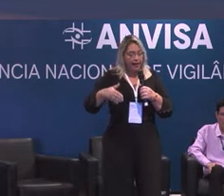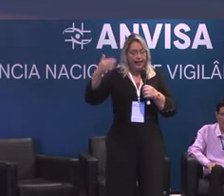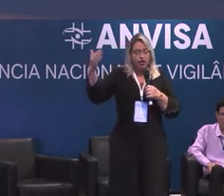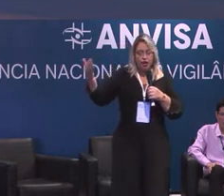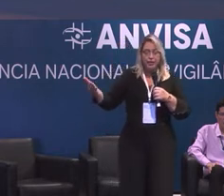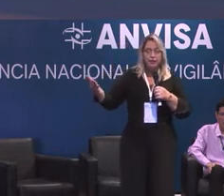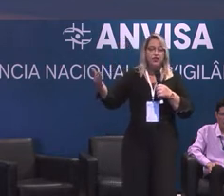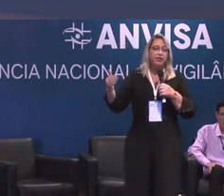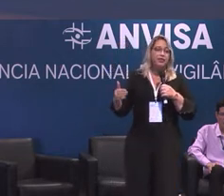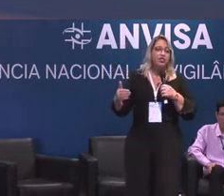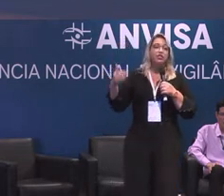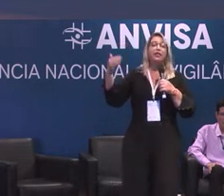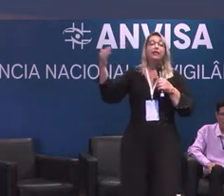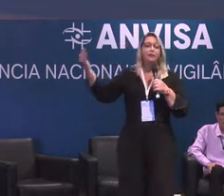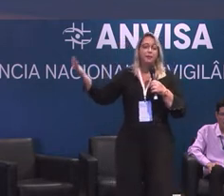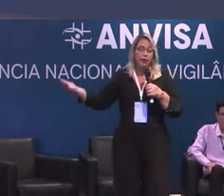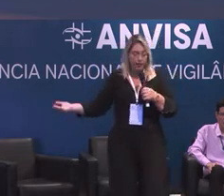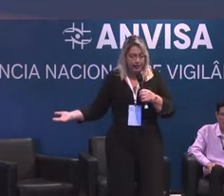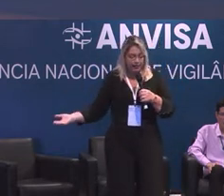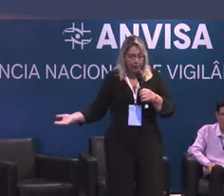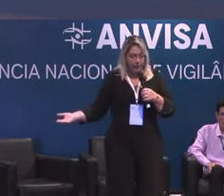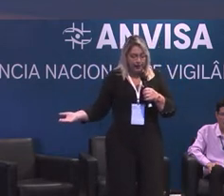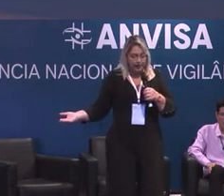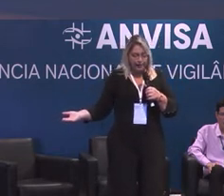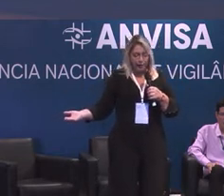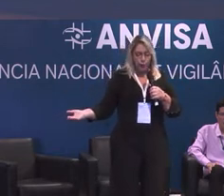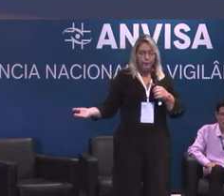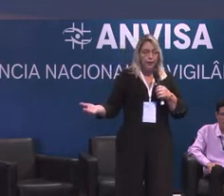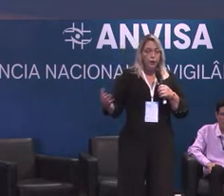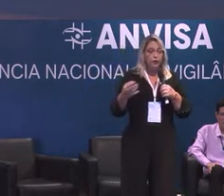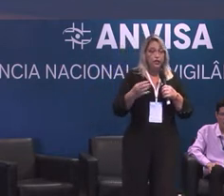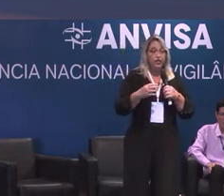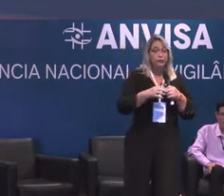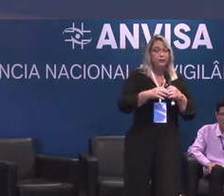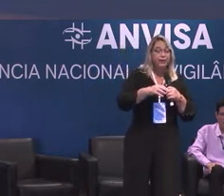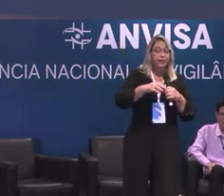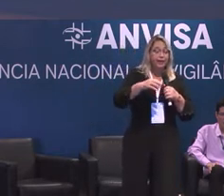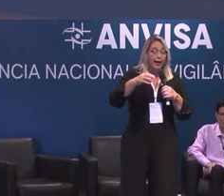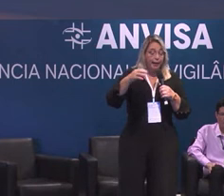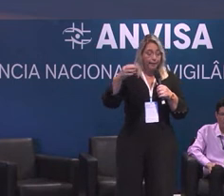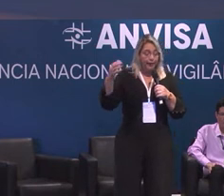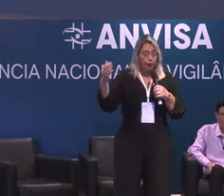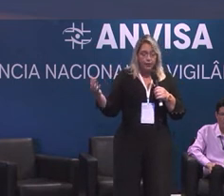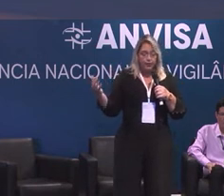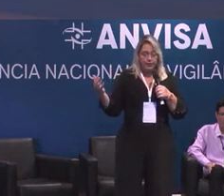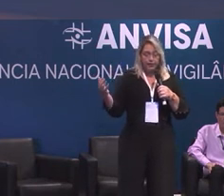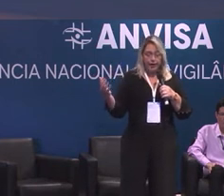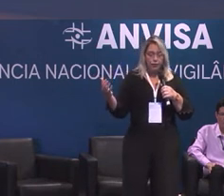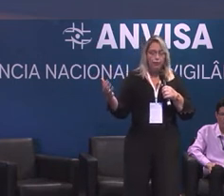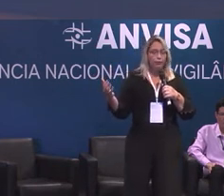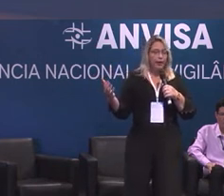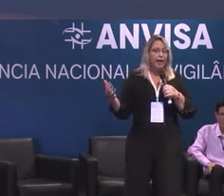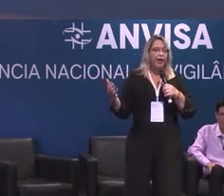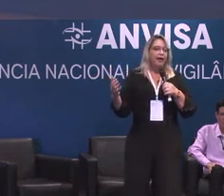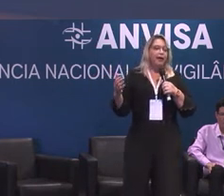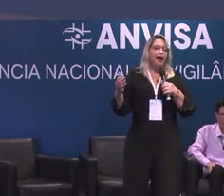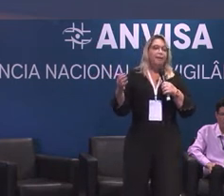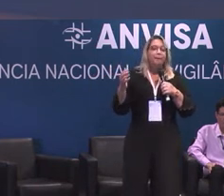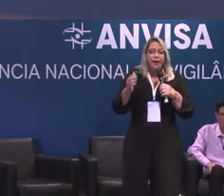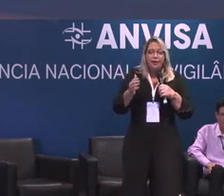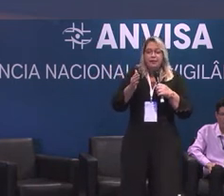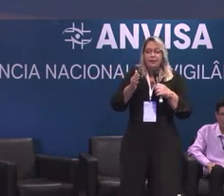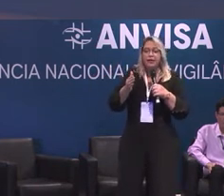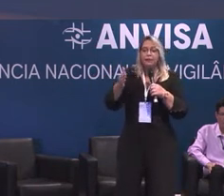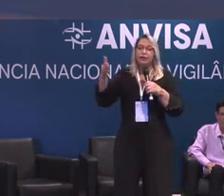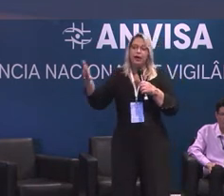as demais vigilâncias, e também com a atenção primária em saúde, ou seja, não se tinha amplitude desse diálogo, né? Apenas